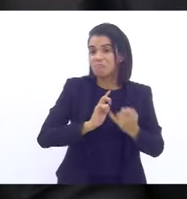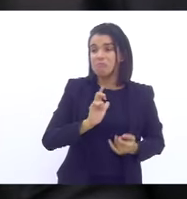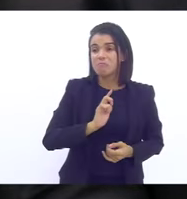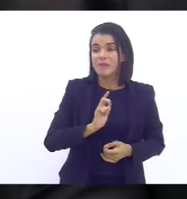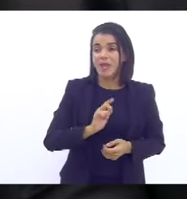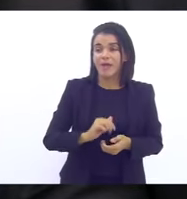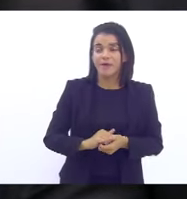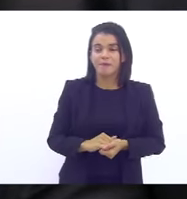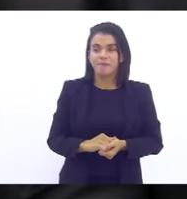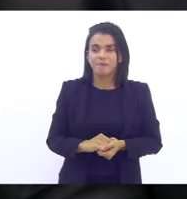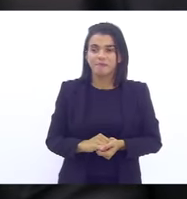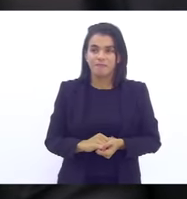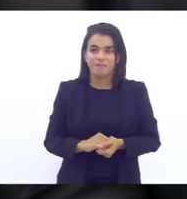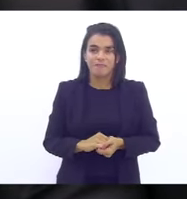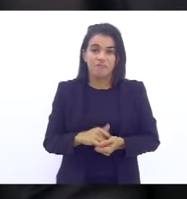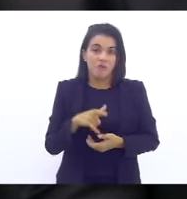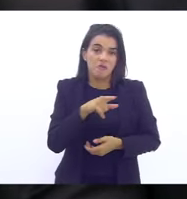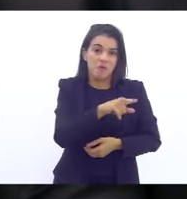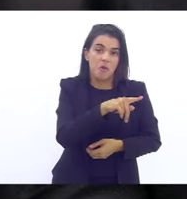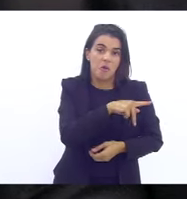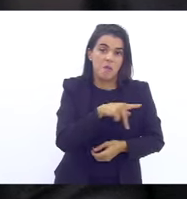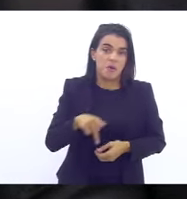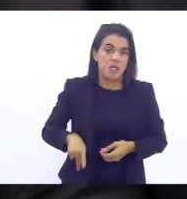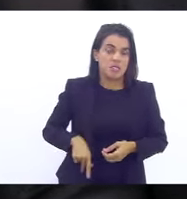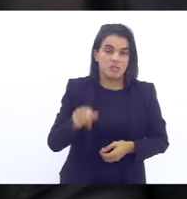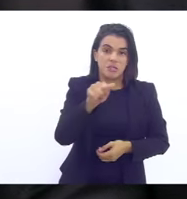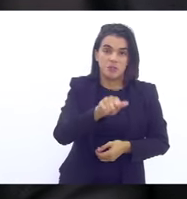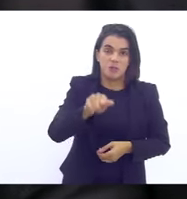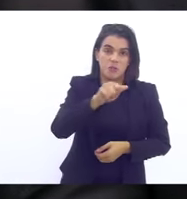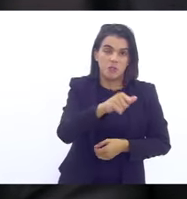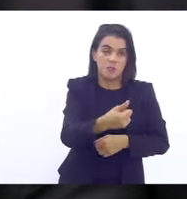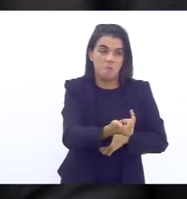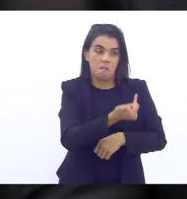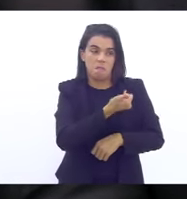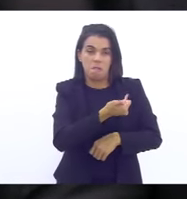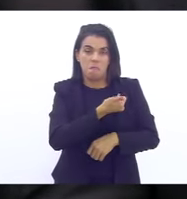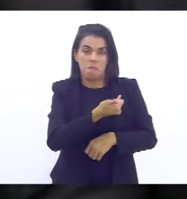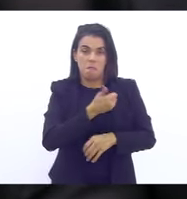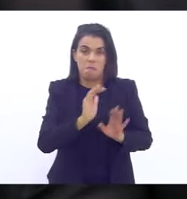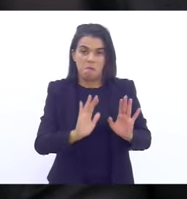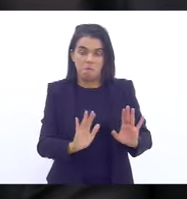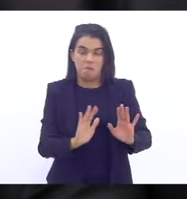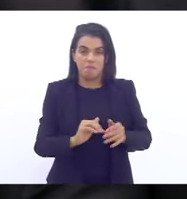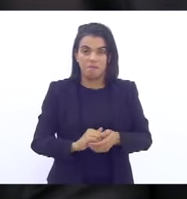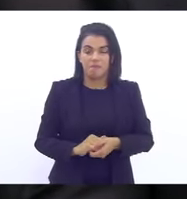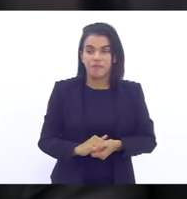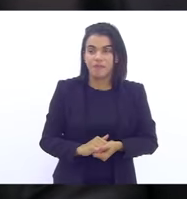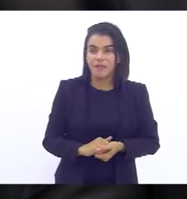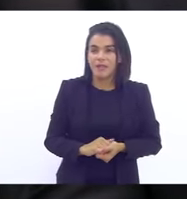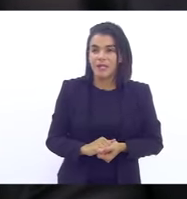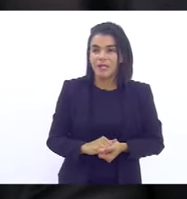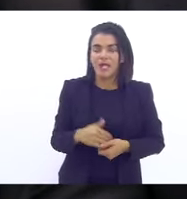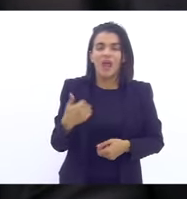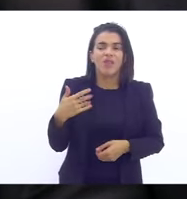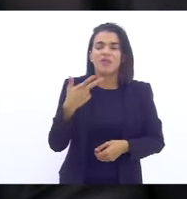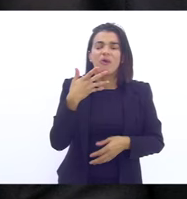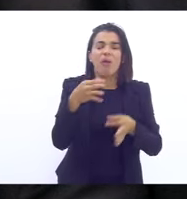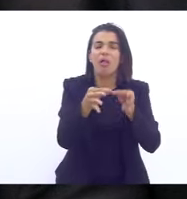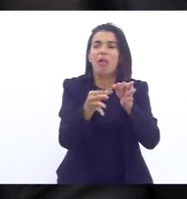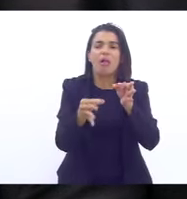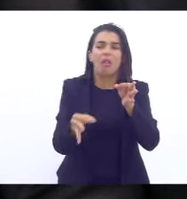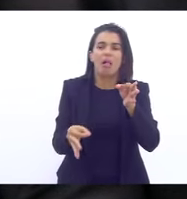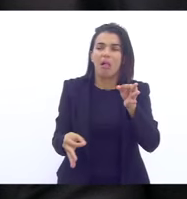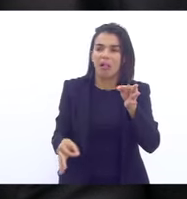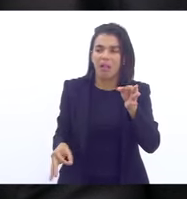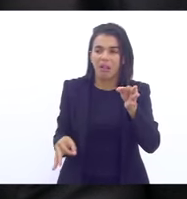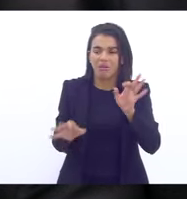elétrica. Pelo menos foi o que o presidente da associação me relatou. Enfim, eu não vou me alongar muito,